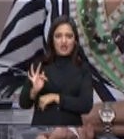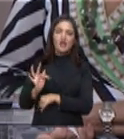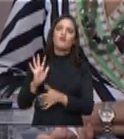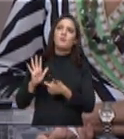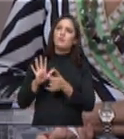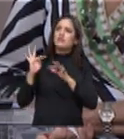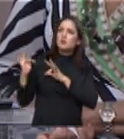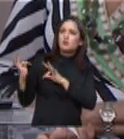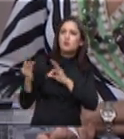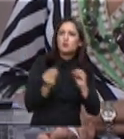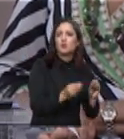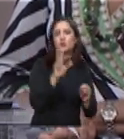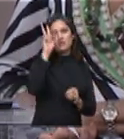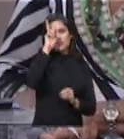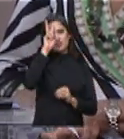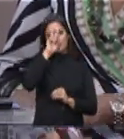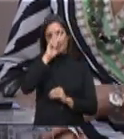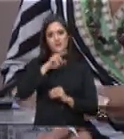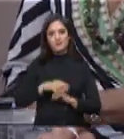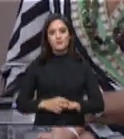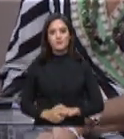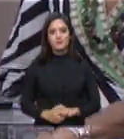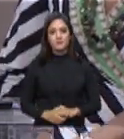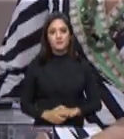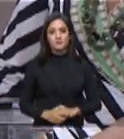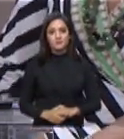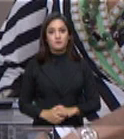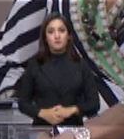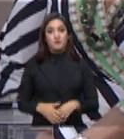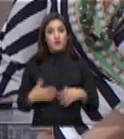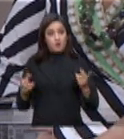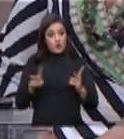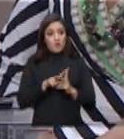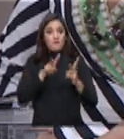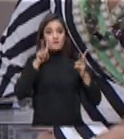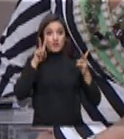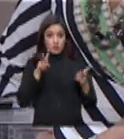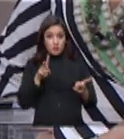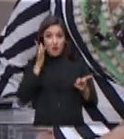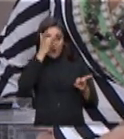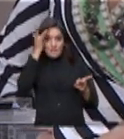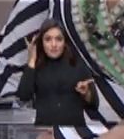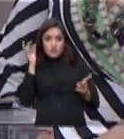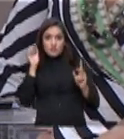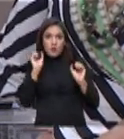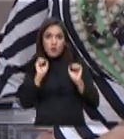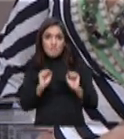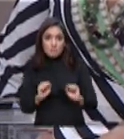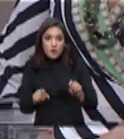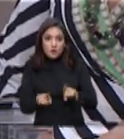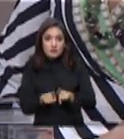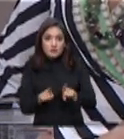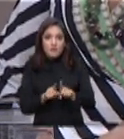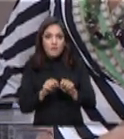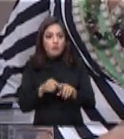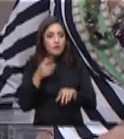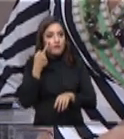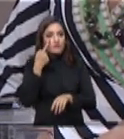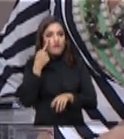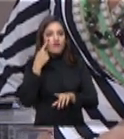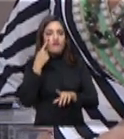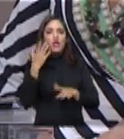Brasileira e suas histórias. No tour virtual, o usuário ainda será redirecionado para programas da